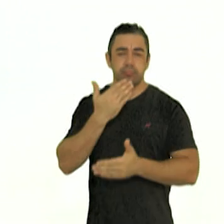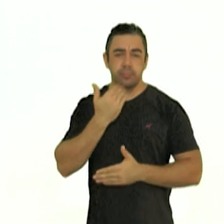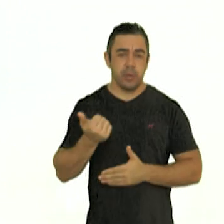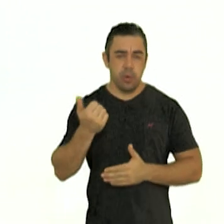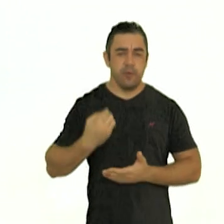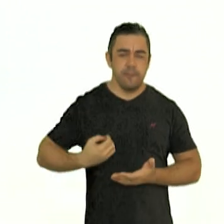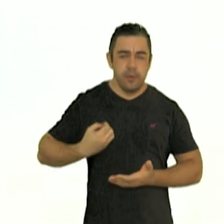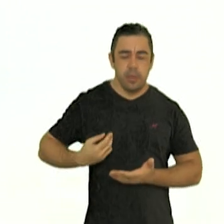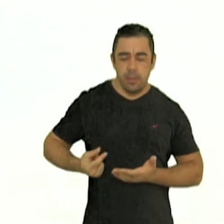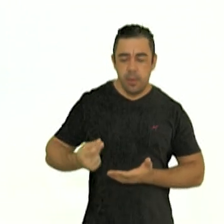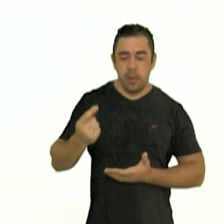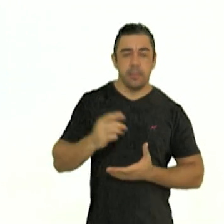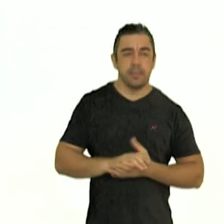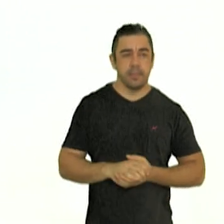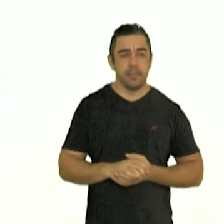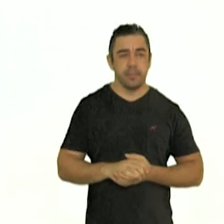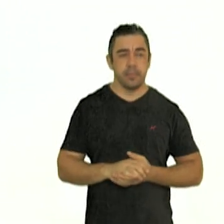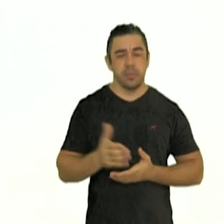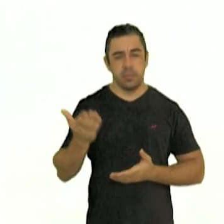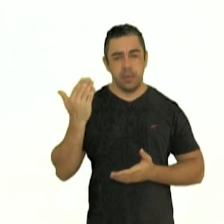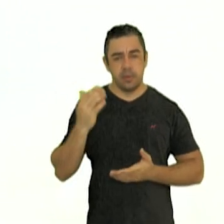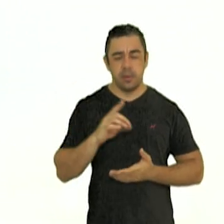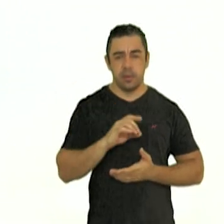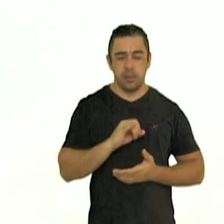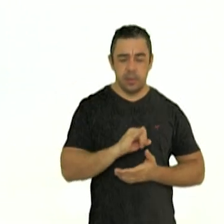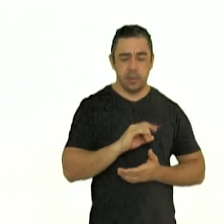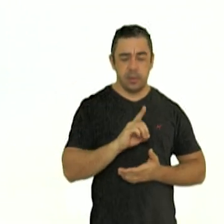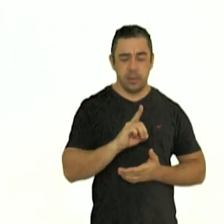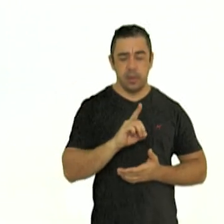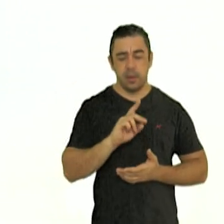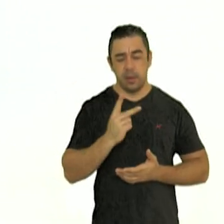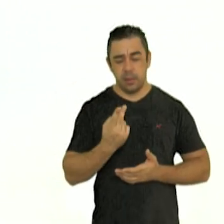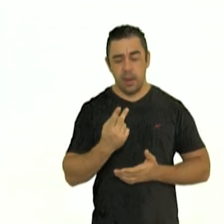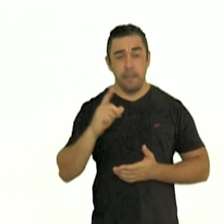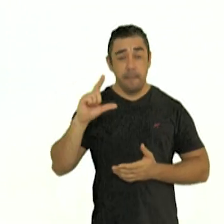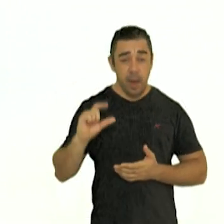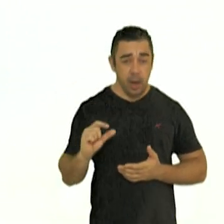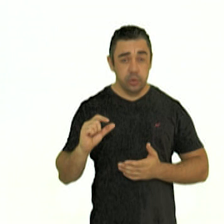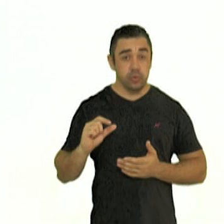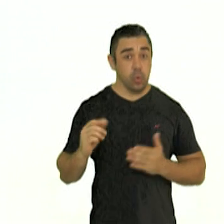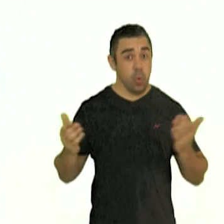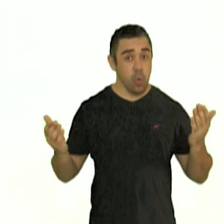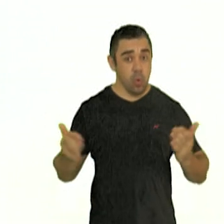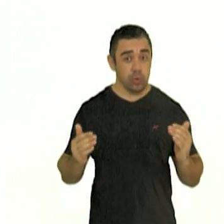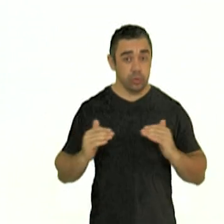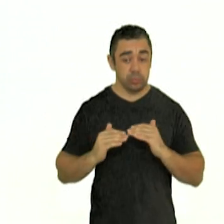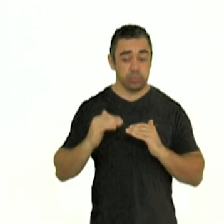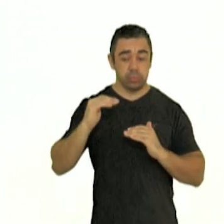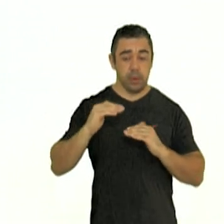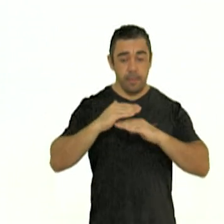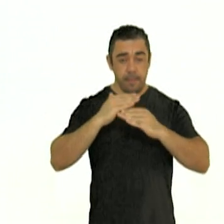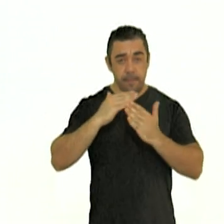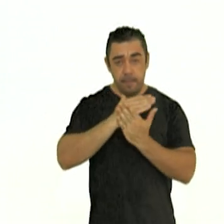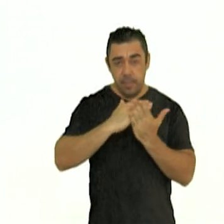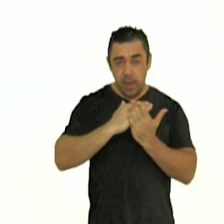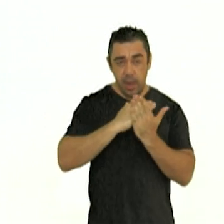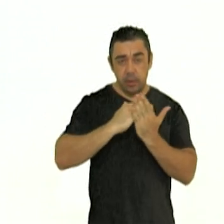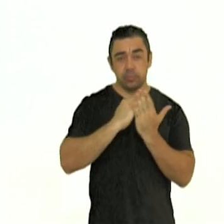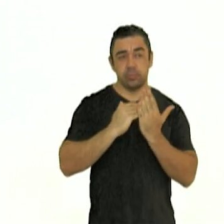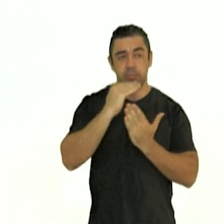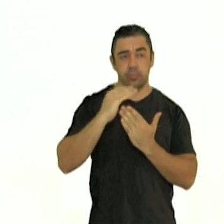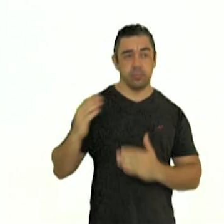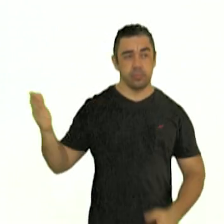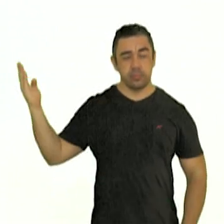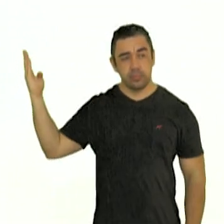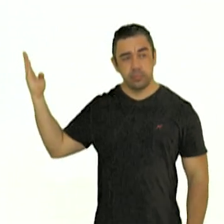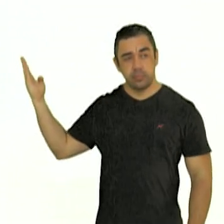E alguns partiram lá de IDHs baixos ou muito baixos, hoje para IDHs médios ou altos, aí Bulgária,